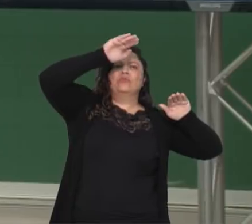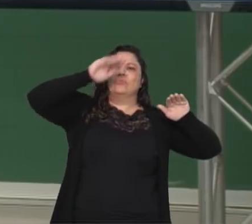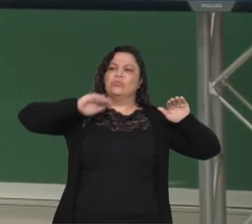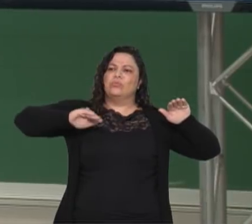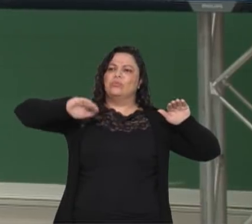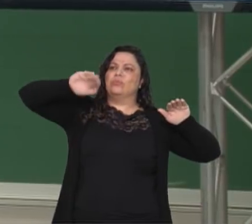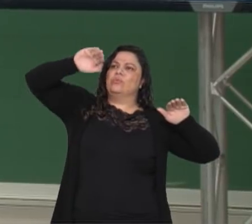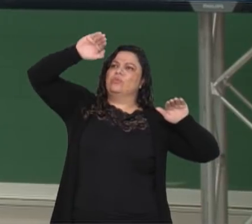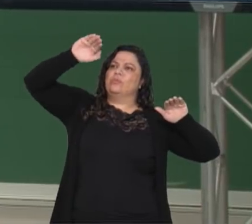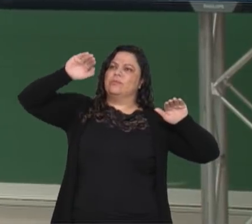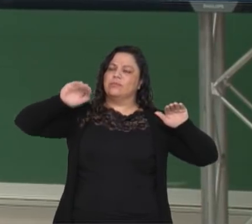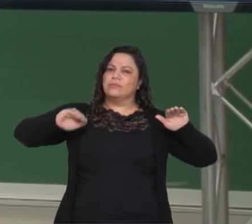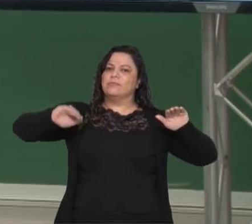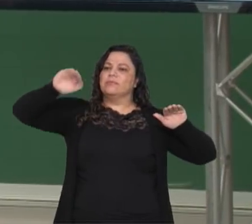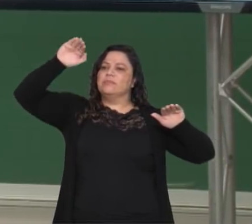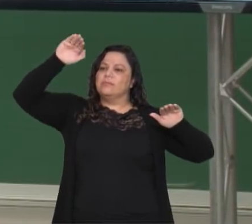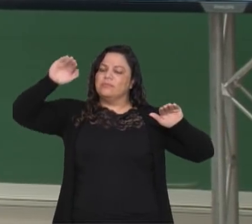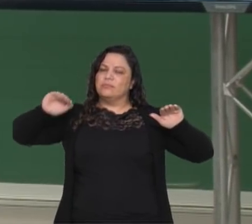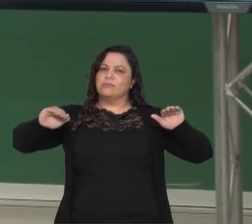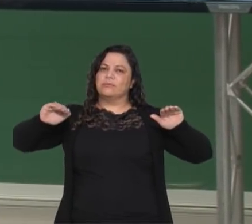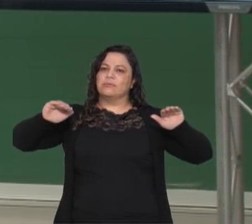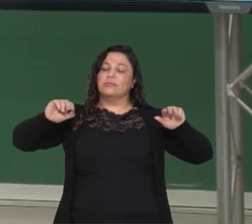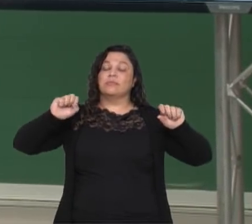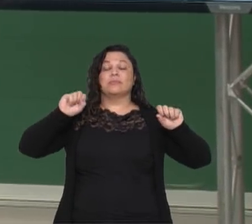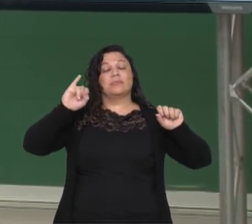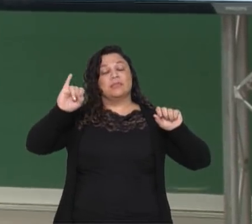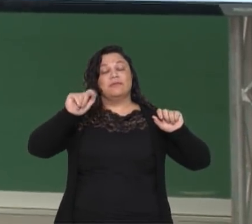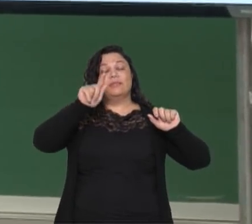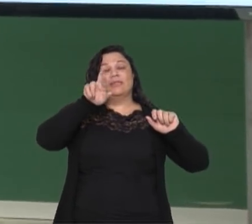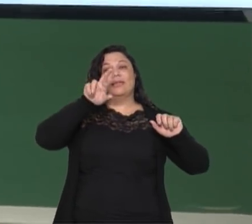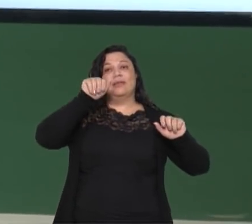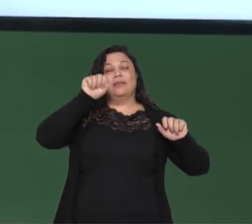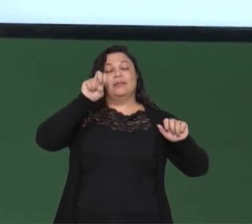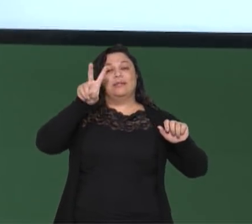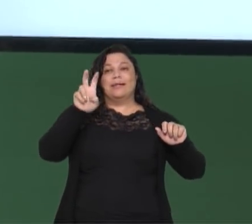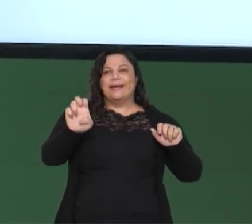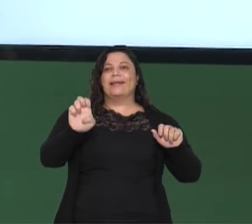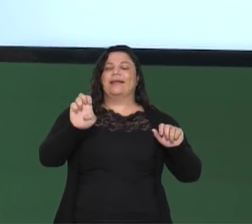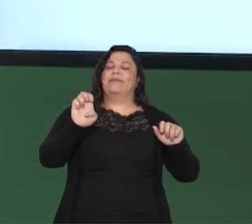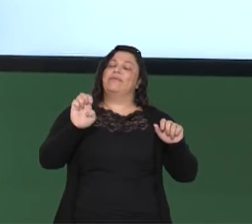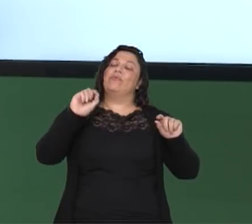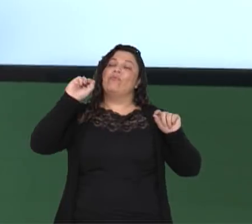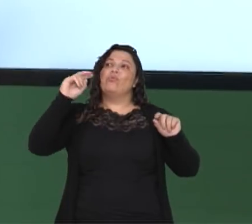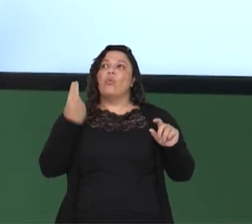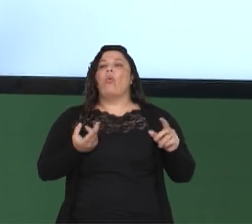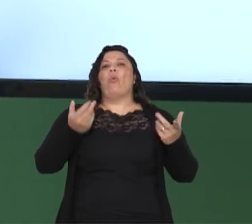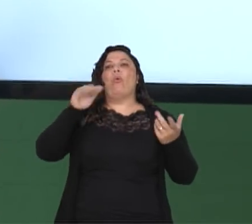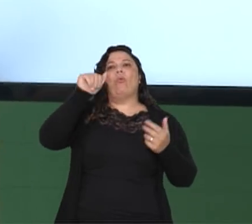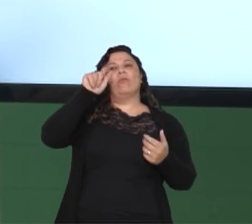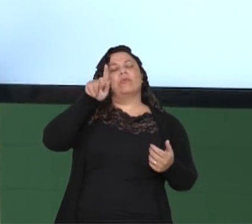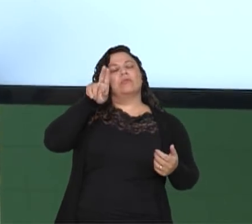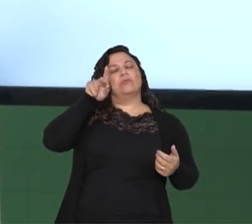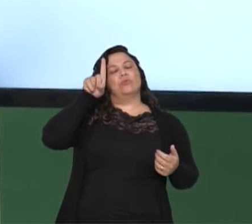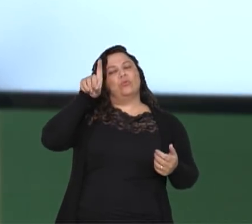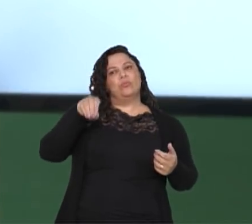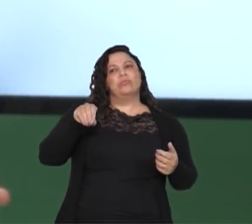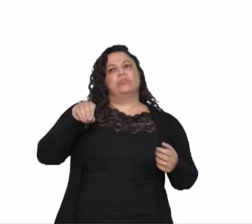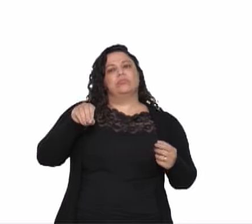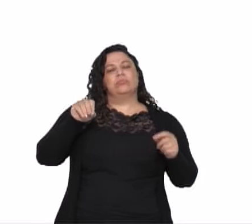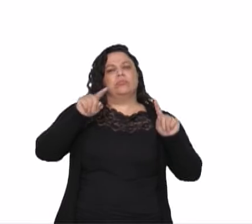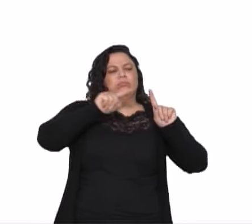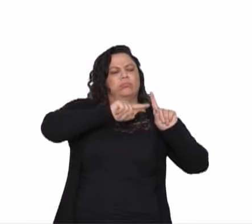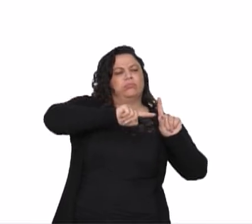segundo da onda sonora. Ela define, né, se um som é mais grave ou mais agudo. E a